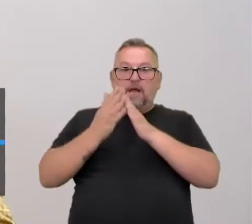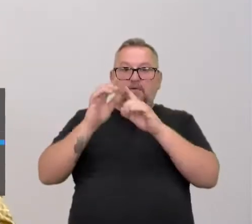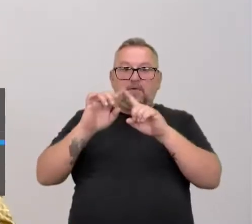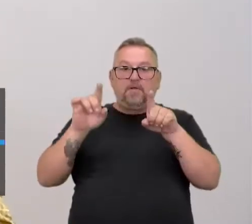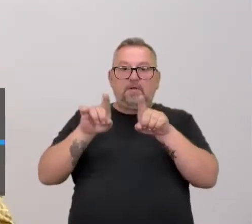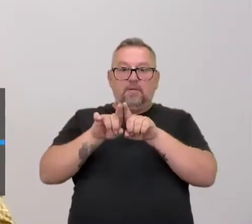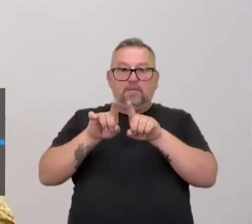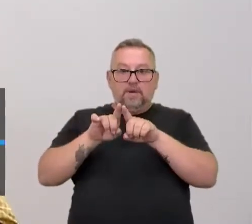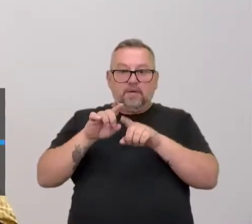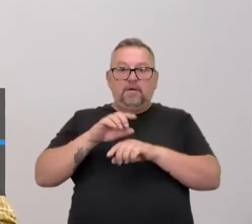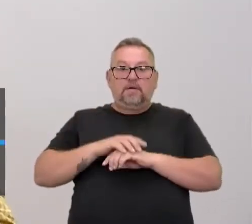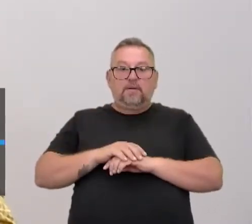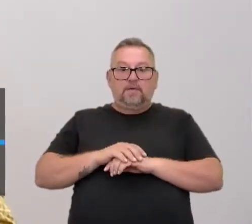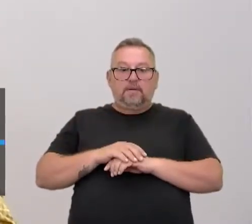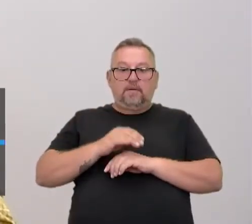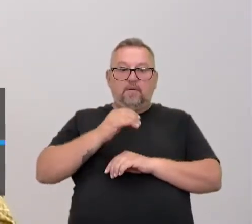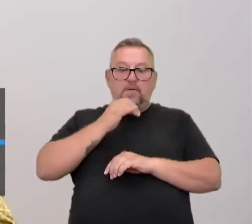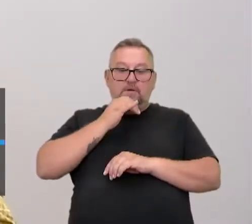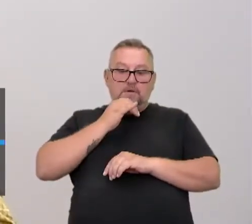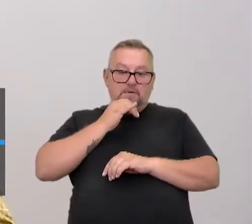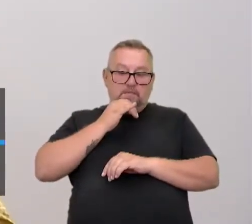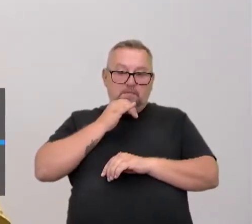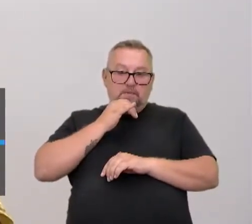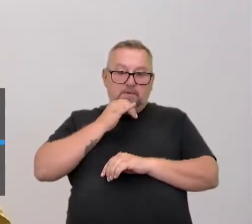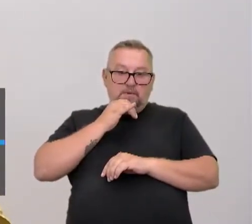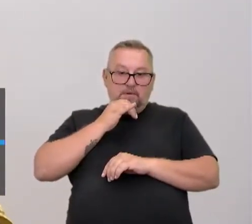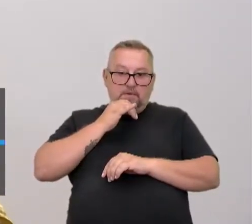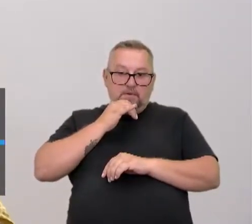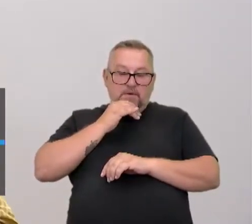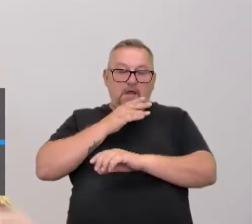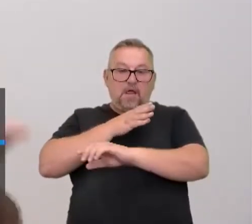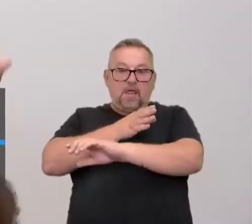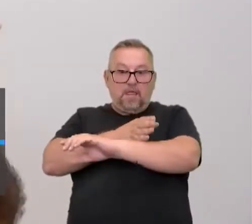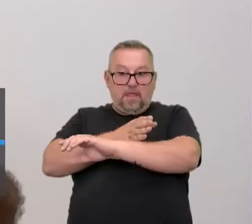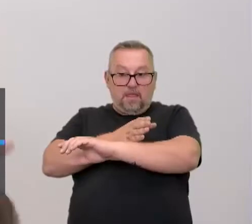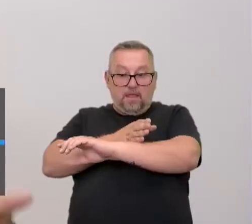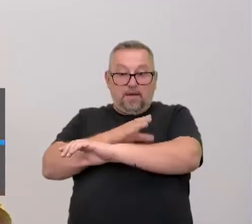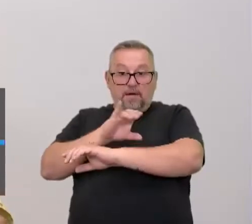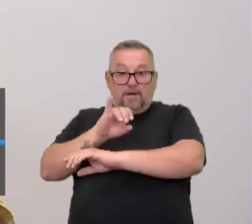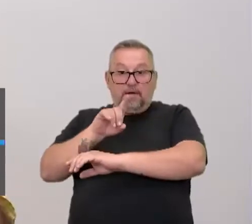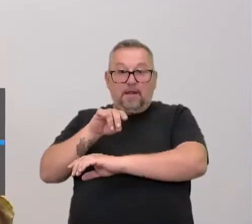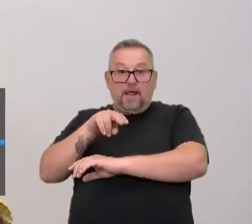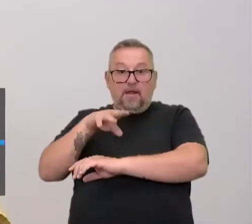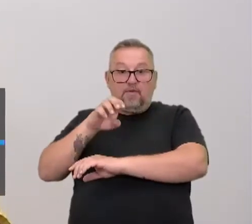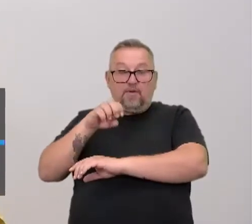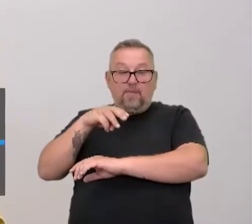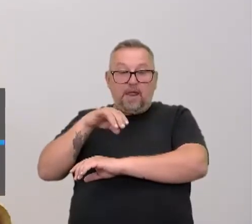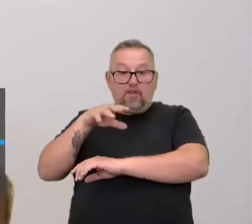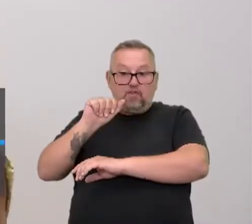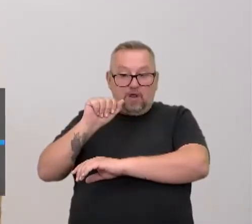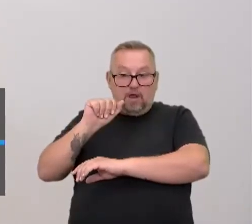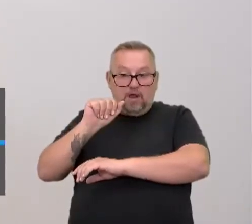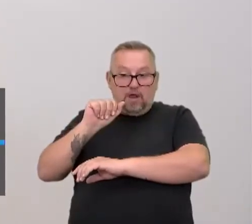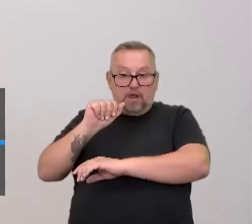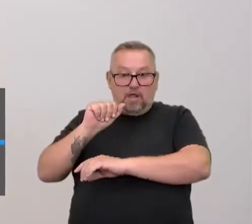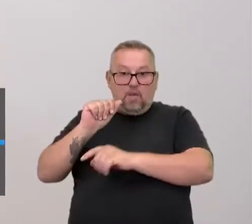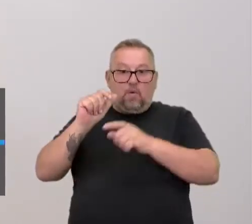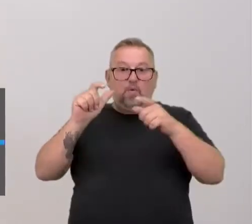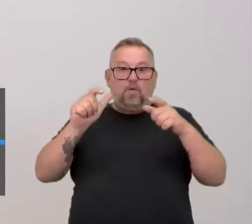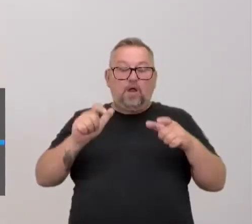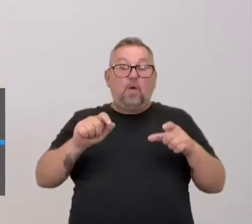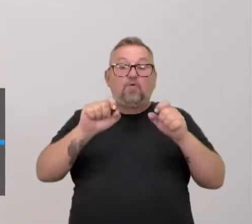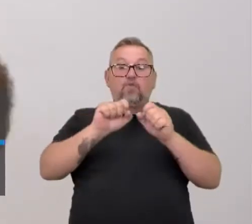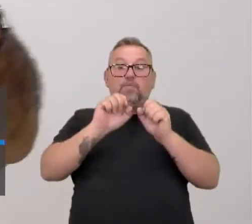na sociedade. Por exemplo, na Idade Média, uma sociedade pré-industrial, o local